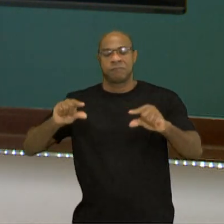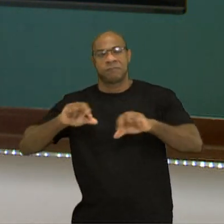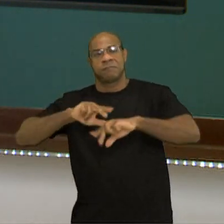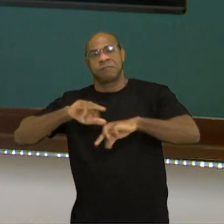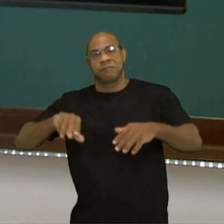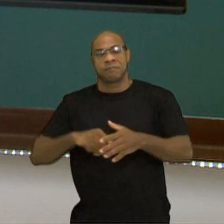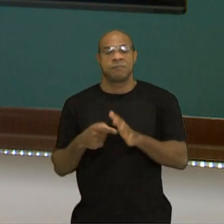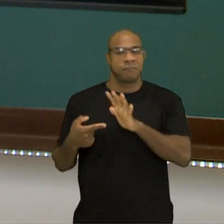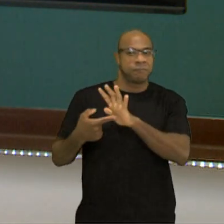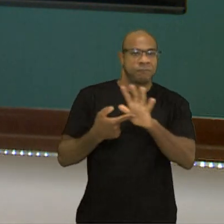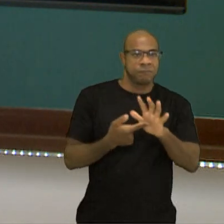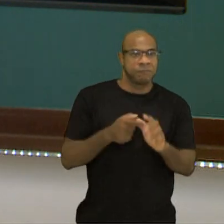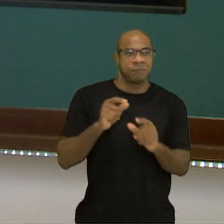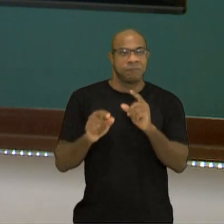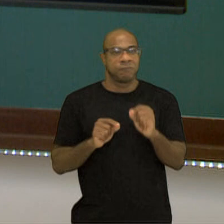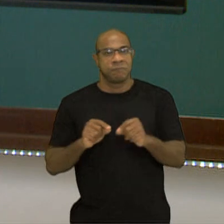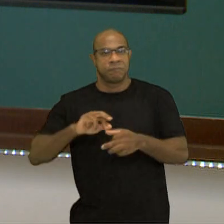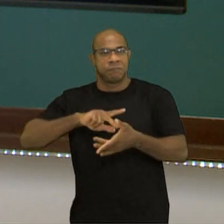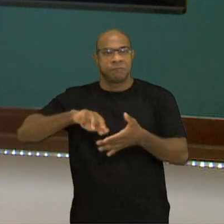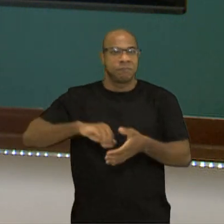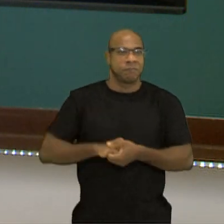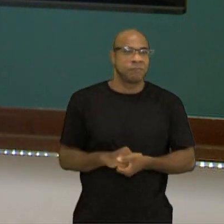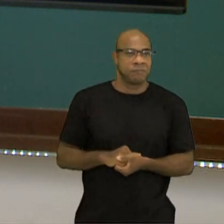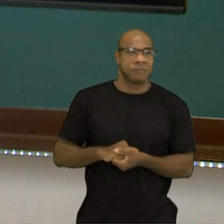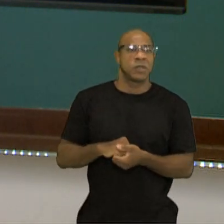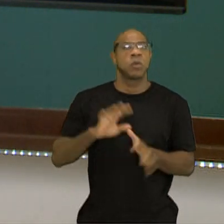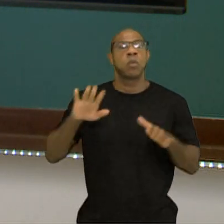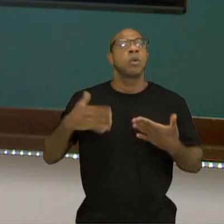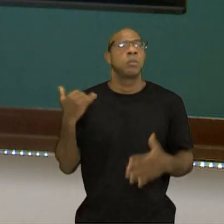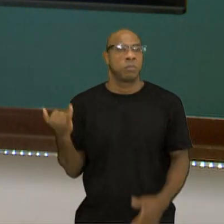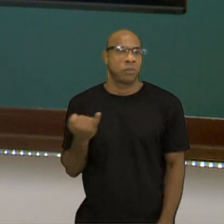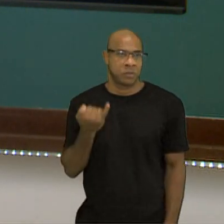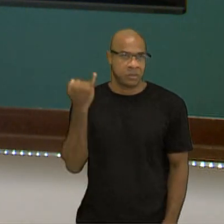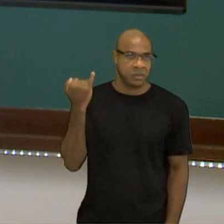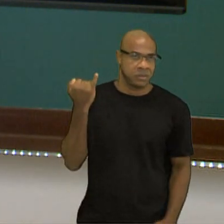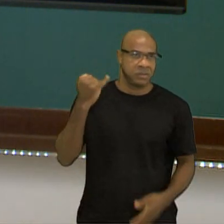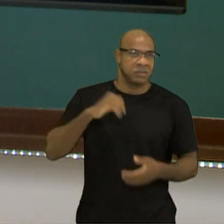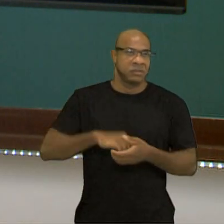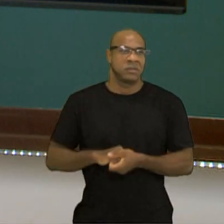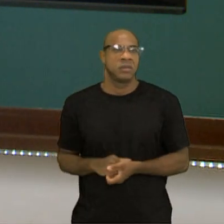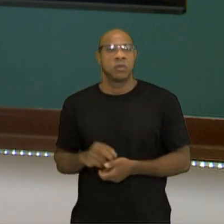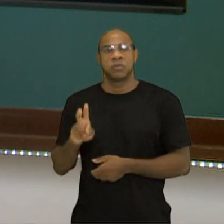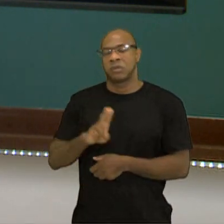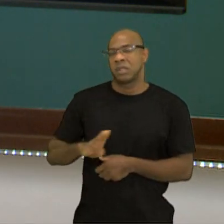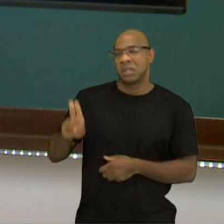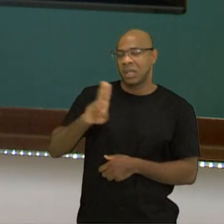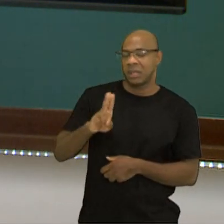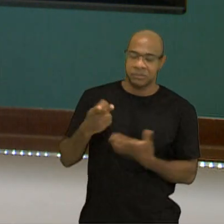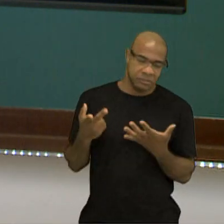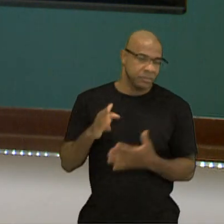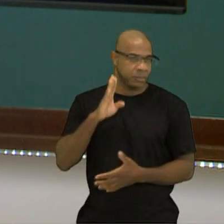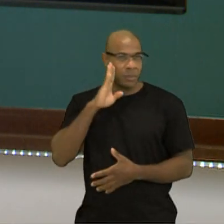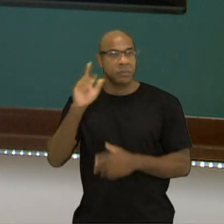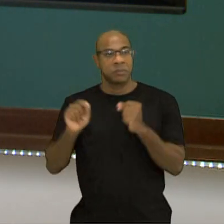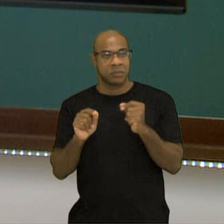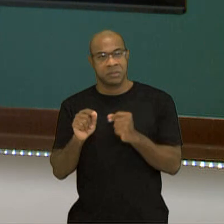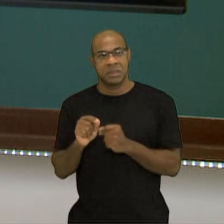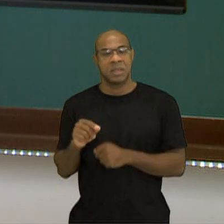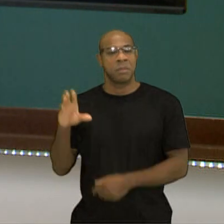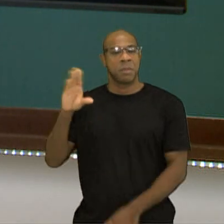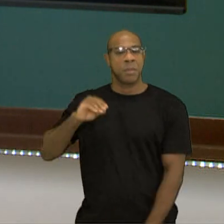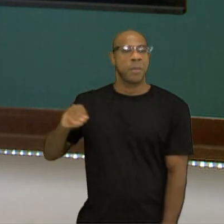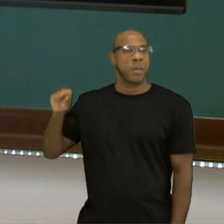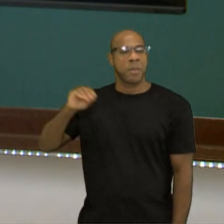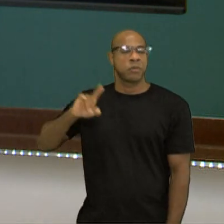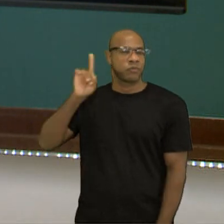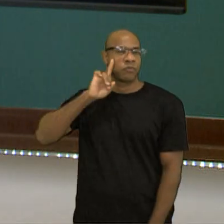o que são esses phrasal verbs, o quão importante eles são, muito utilizados principalmente na língua falada, do